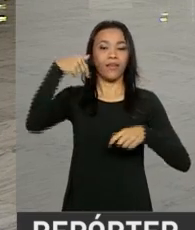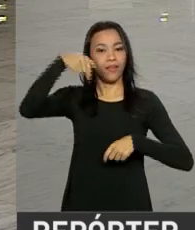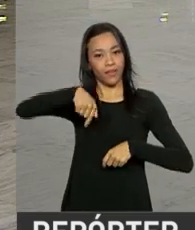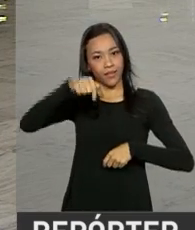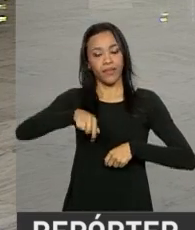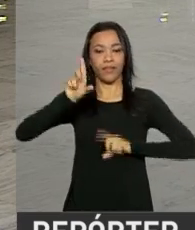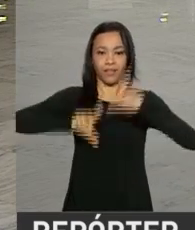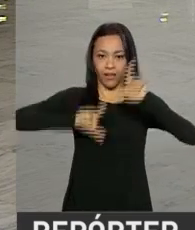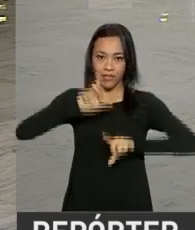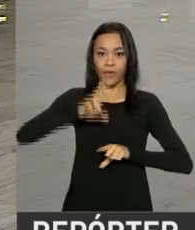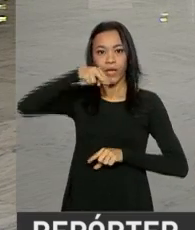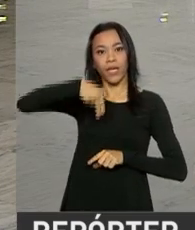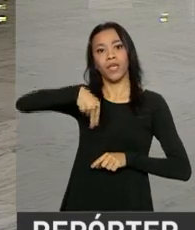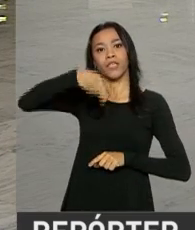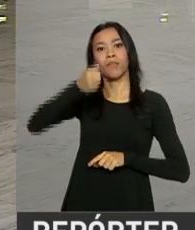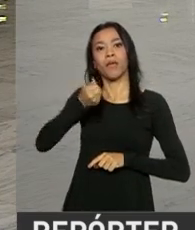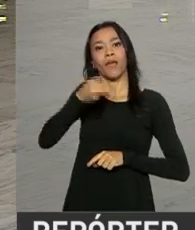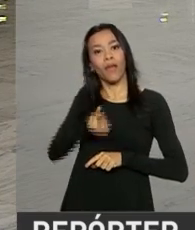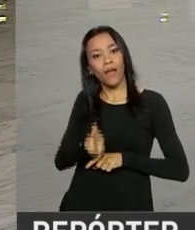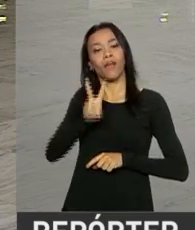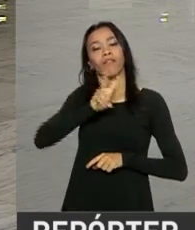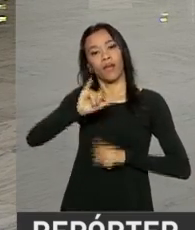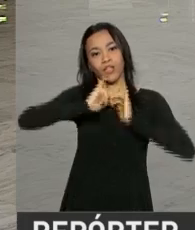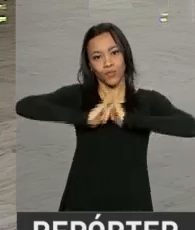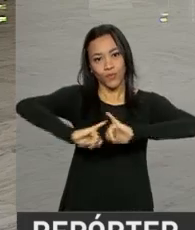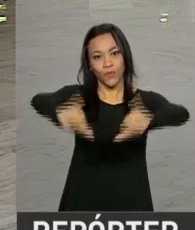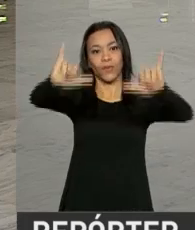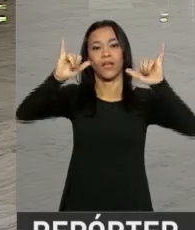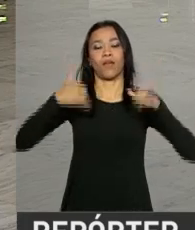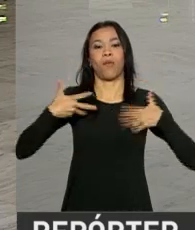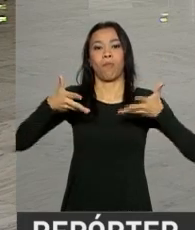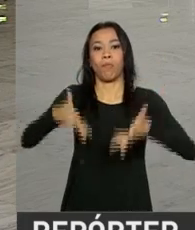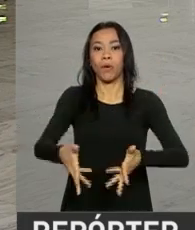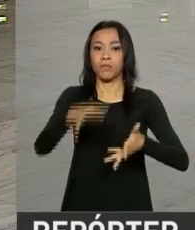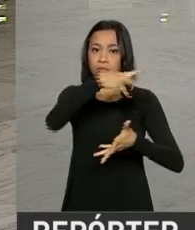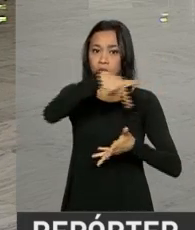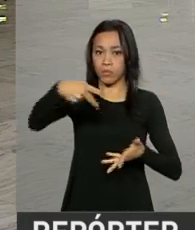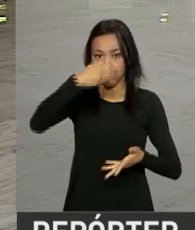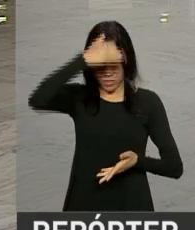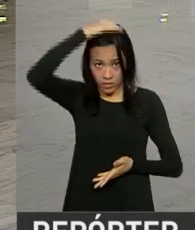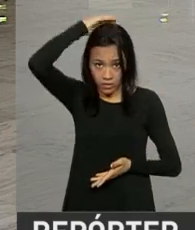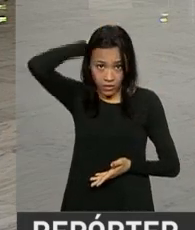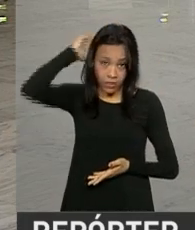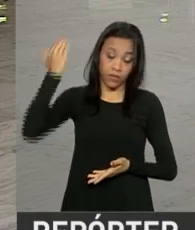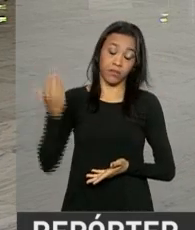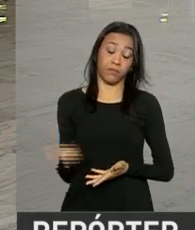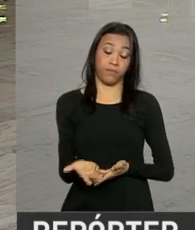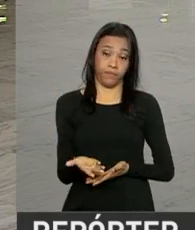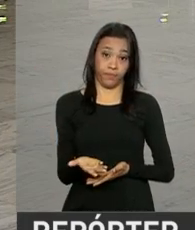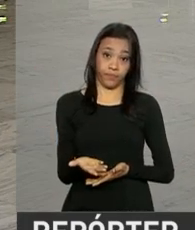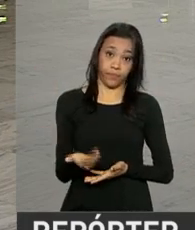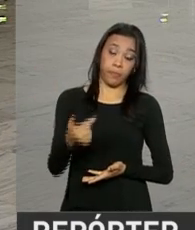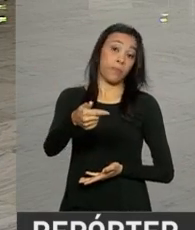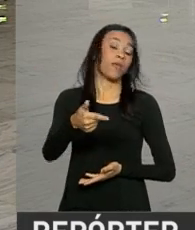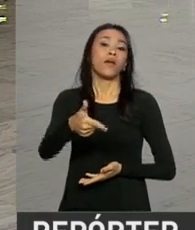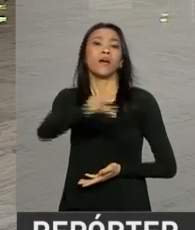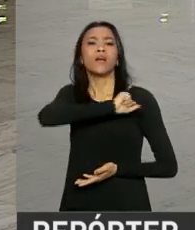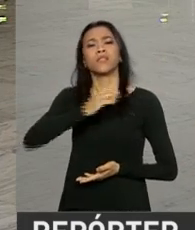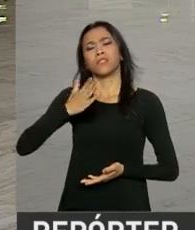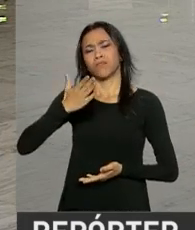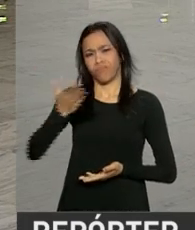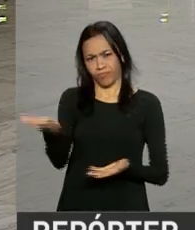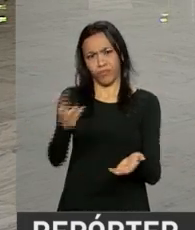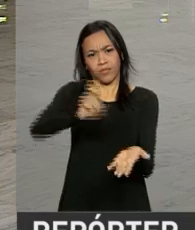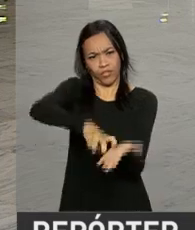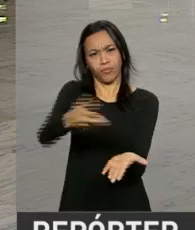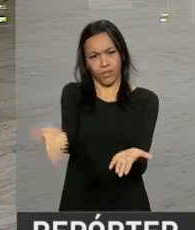inclusive, transmite ao vivo essa solenidade com a participação do presidente em exercício, Michel Temer. Antes, agora pela manhã, o presidente